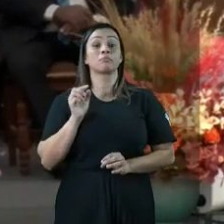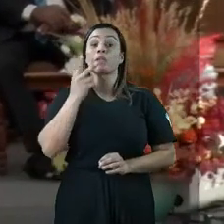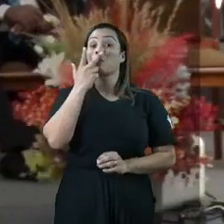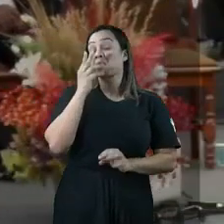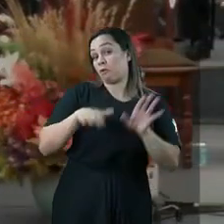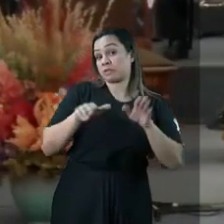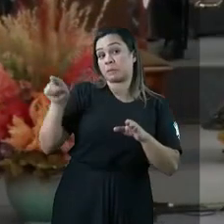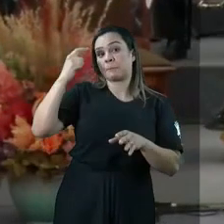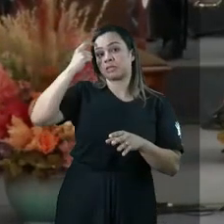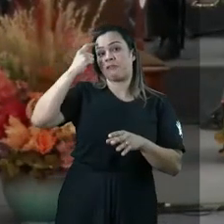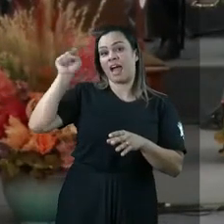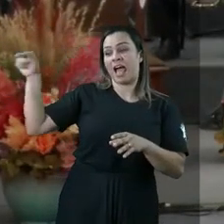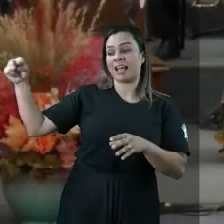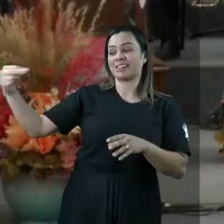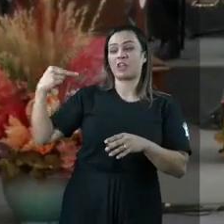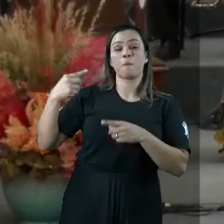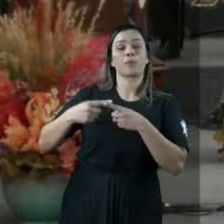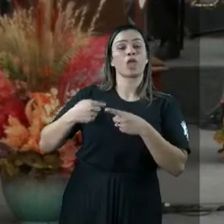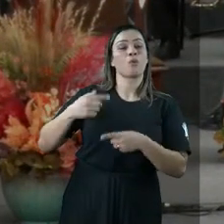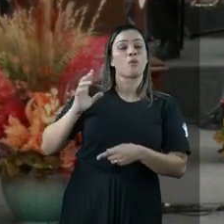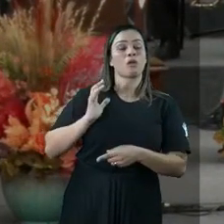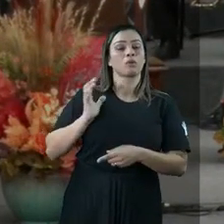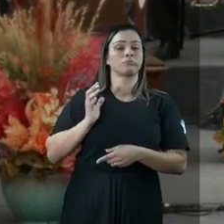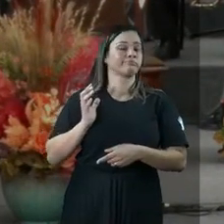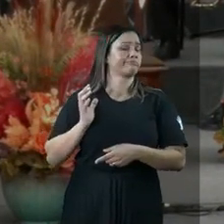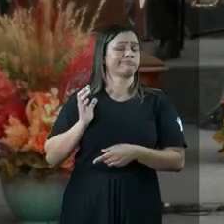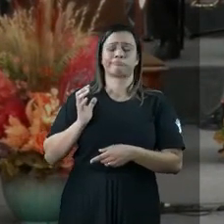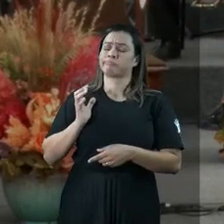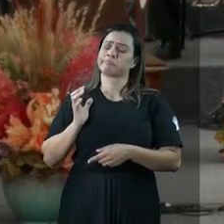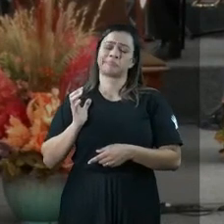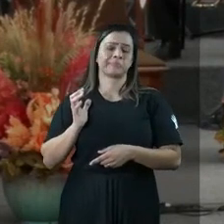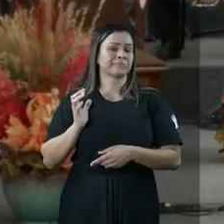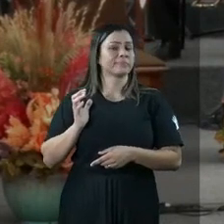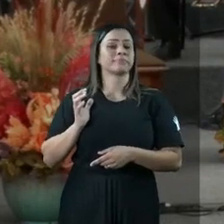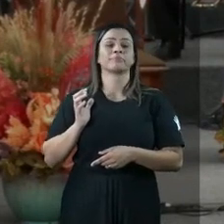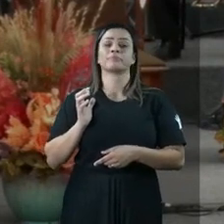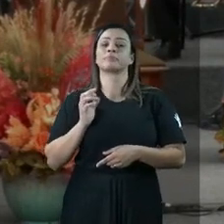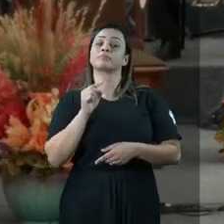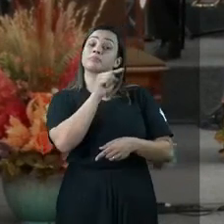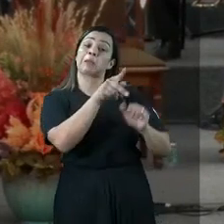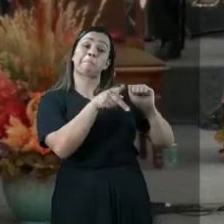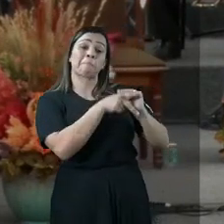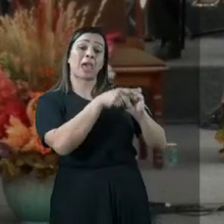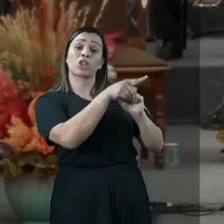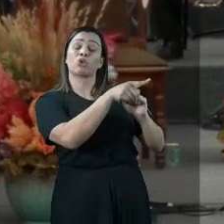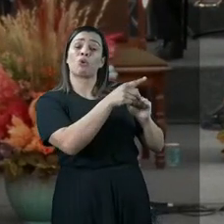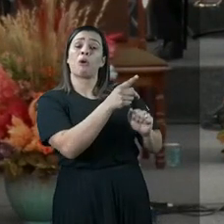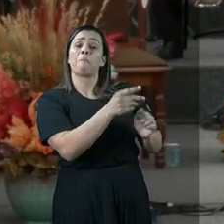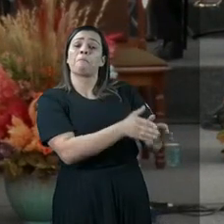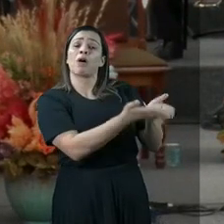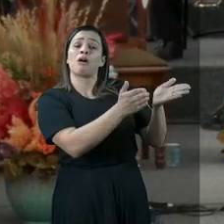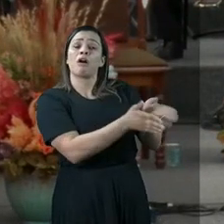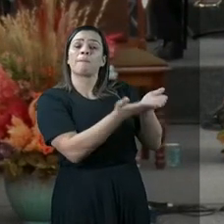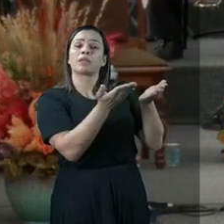Um pescador que não pesca nada, ele para, atende, conversa, muda a história, entra na